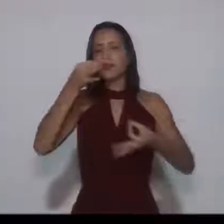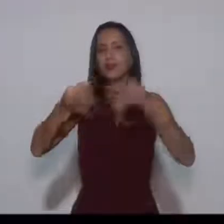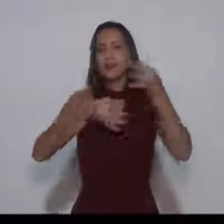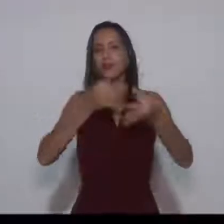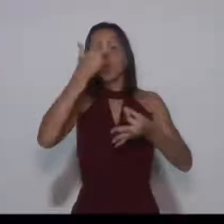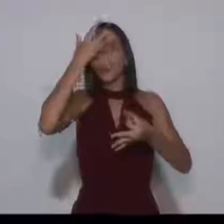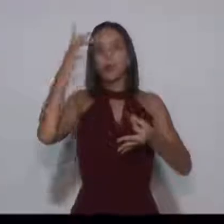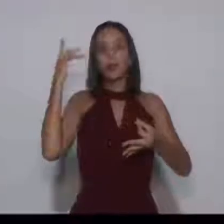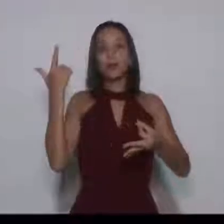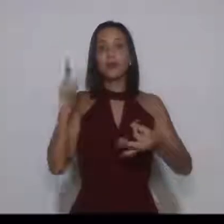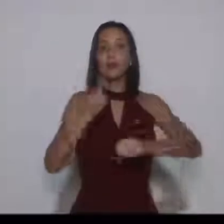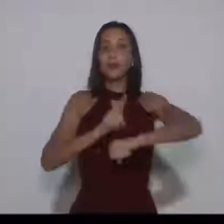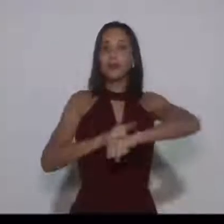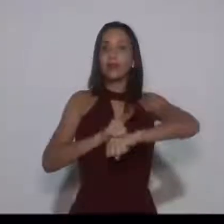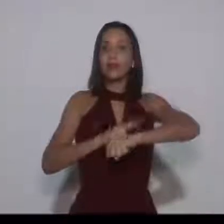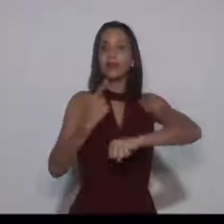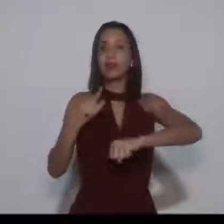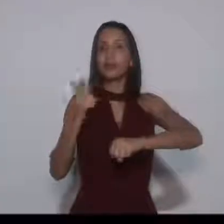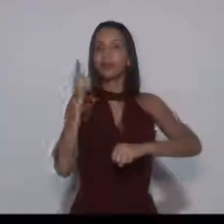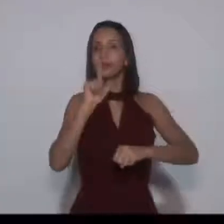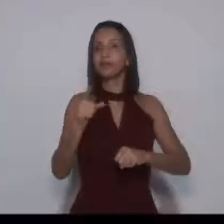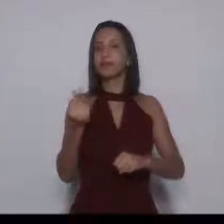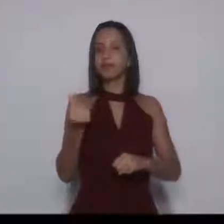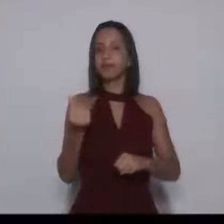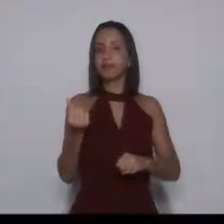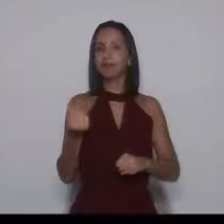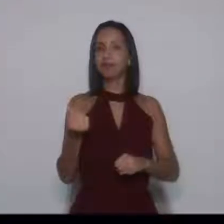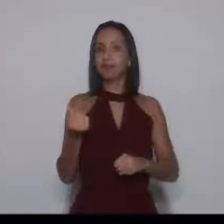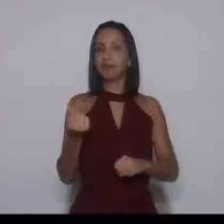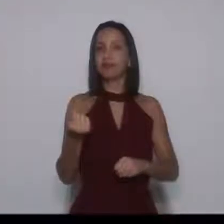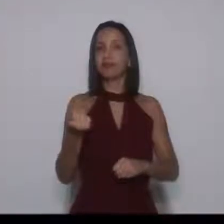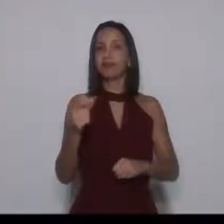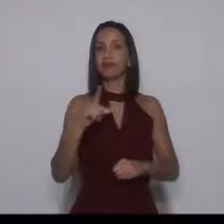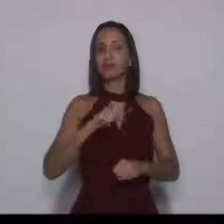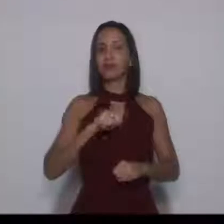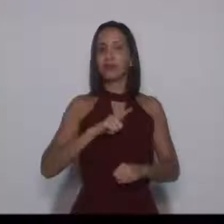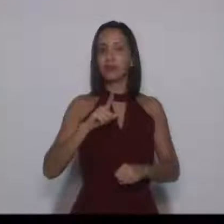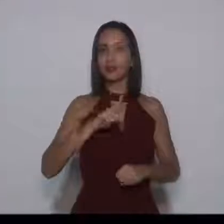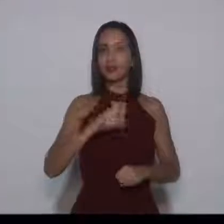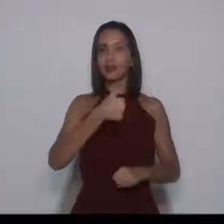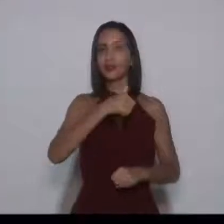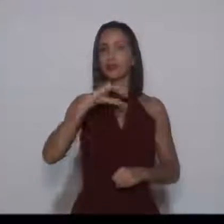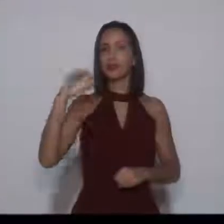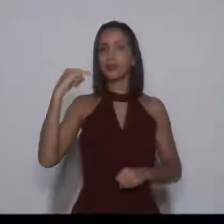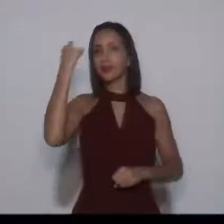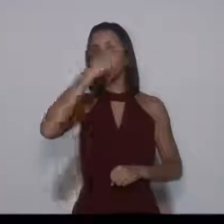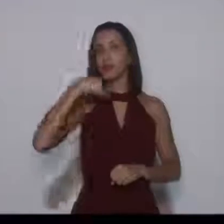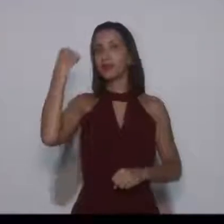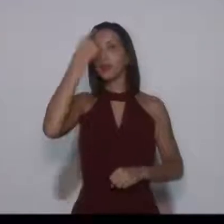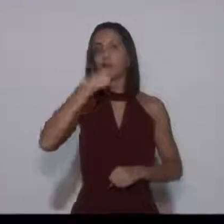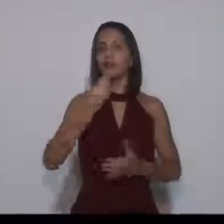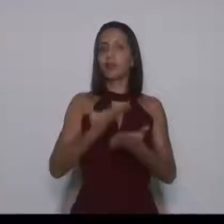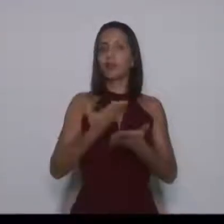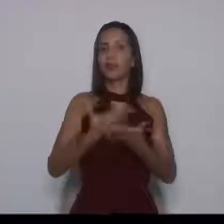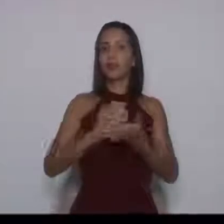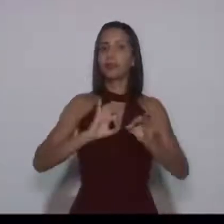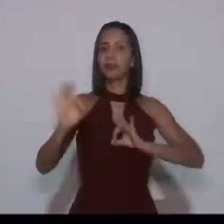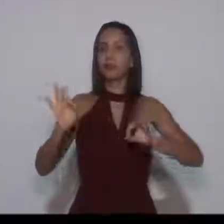nem condições financeiras, então são 100 horas aulas de preparação para quem for fazer o Enem. E